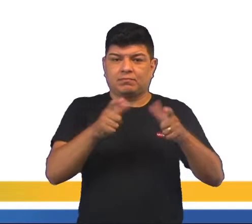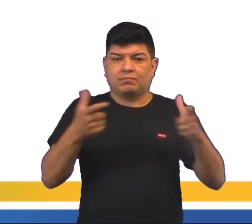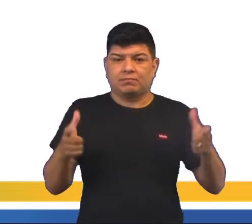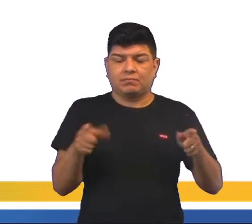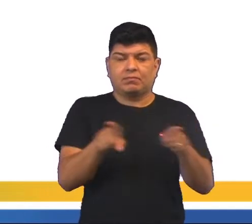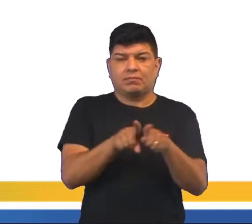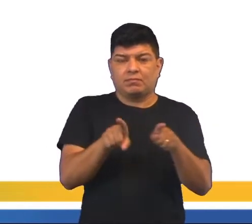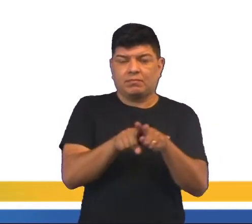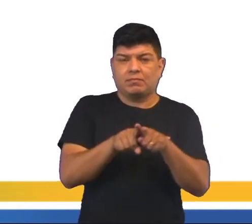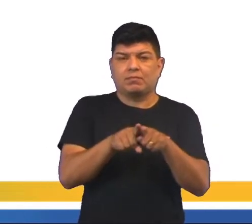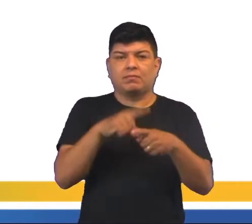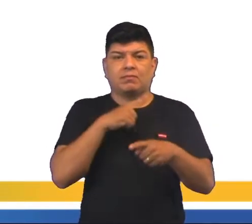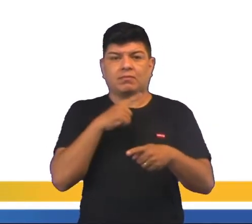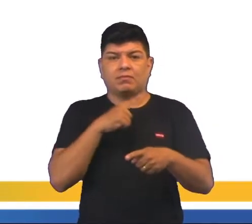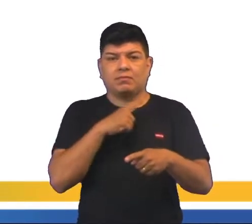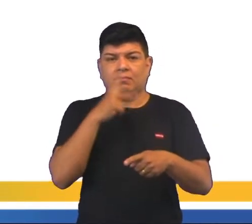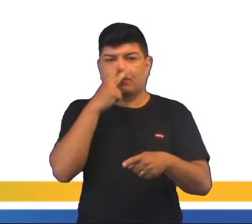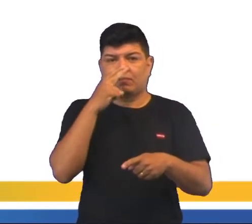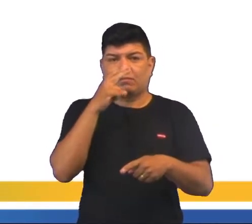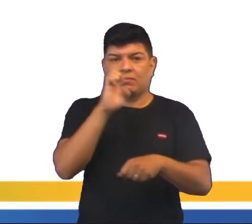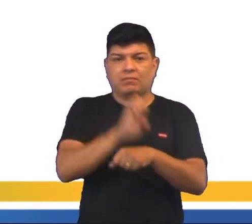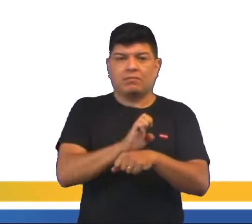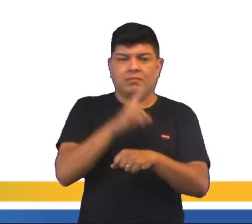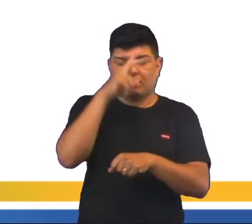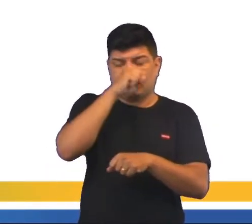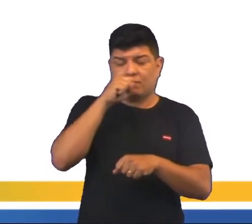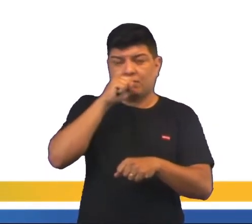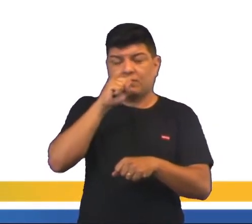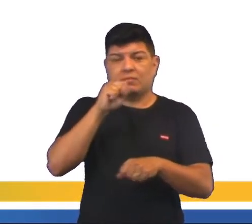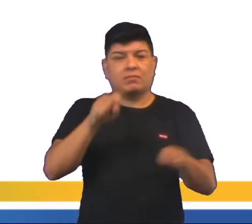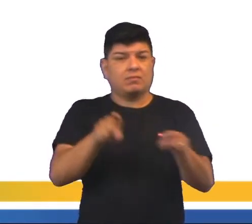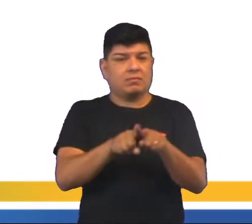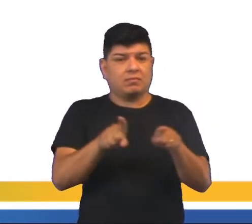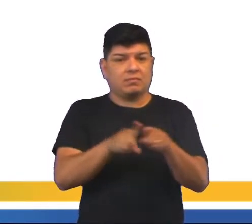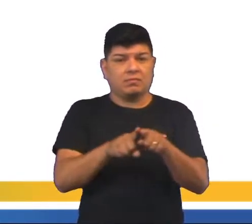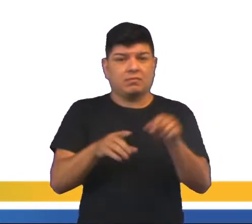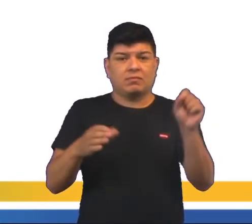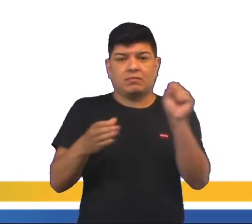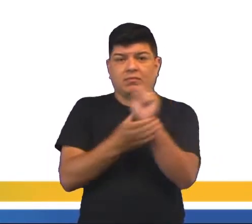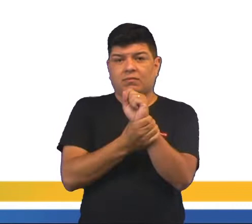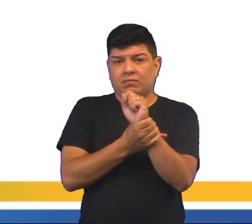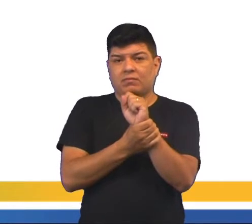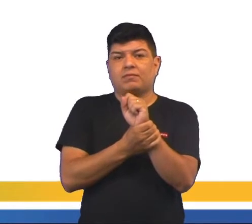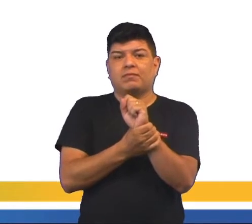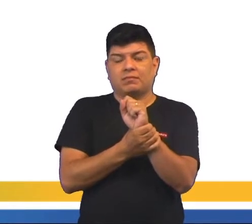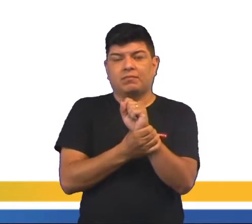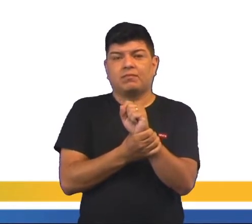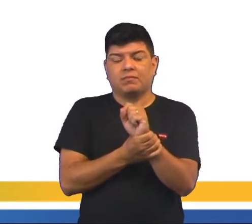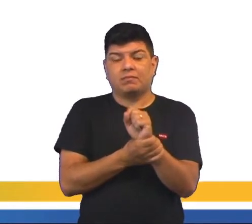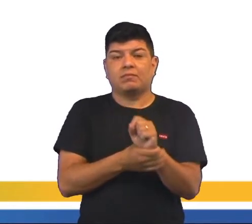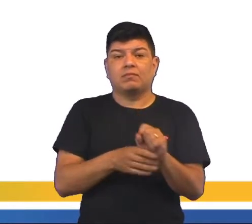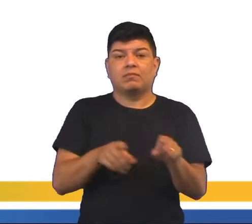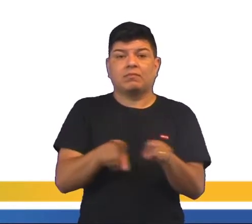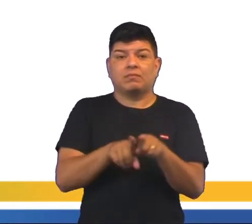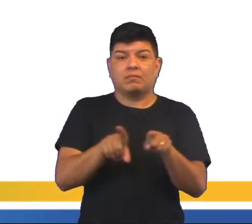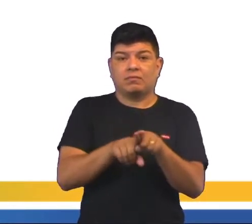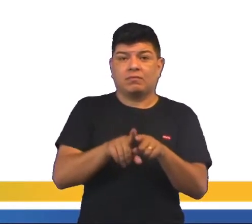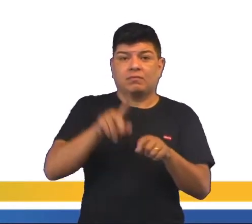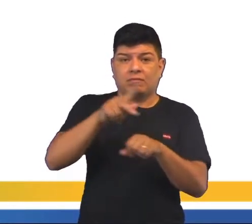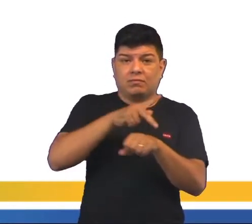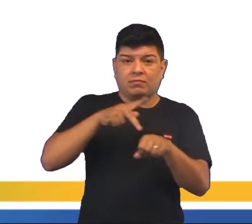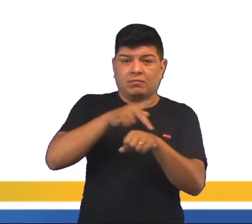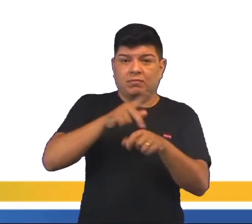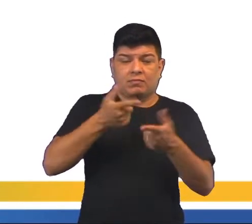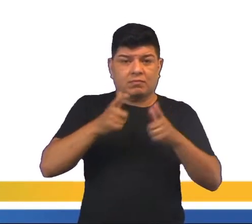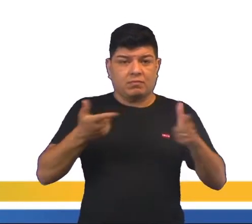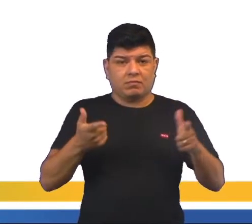das exportações, tem ali o Estado forte, o protecionismo e o nacionalismo econômico,